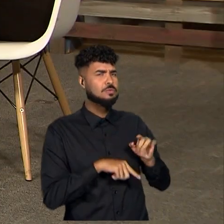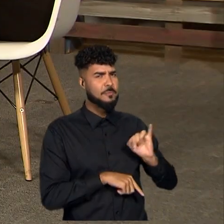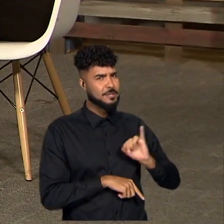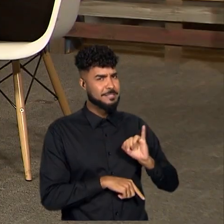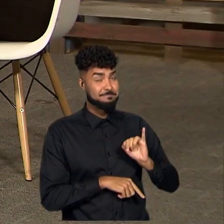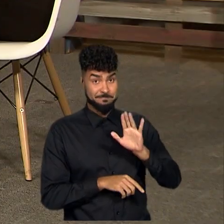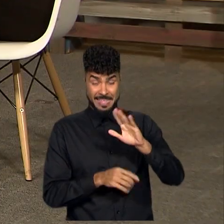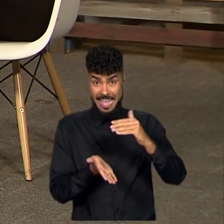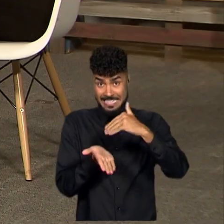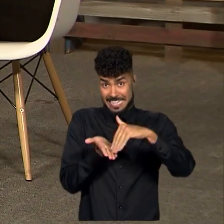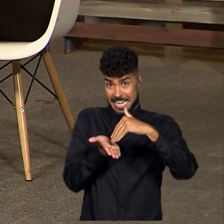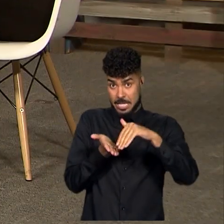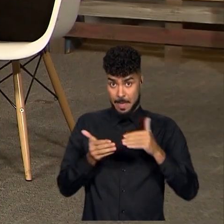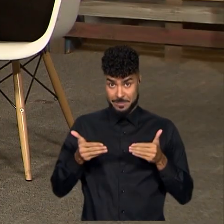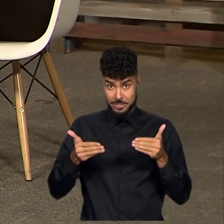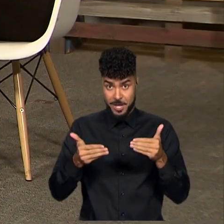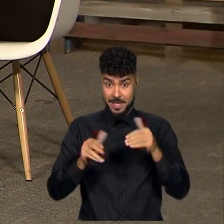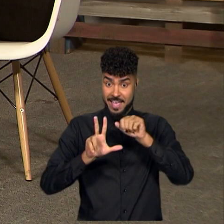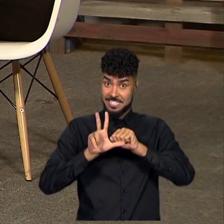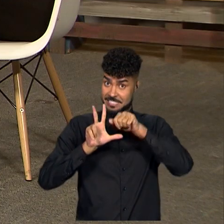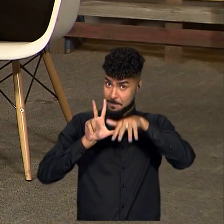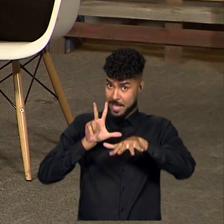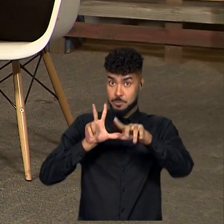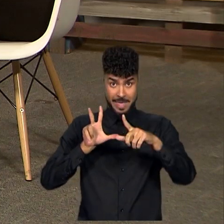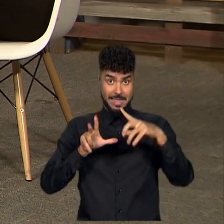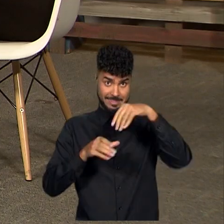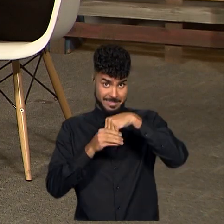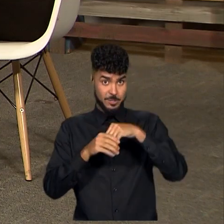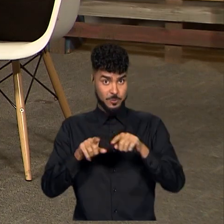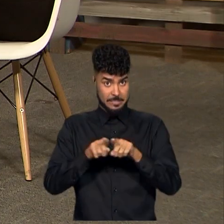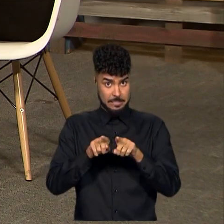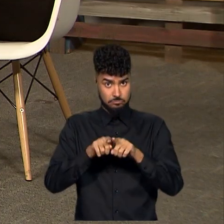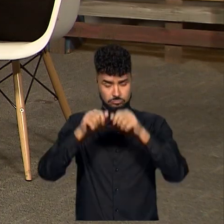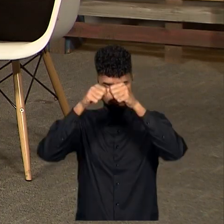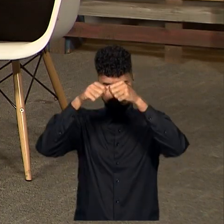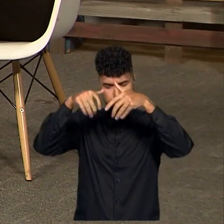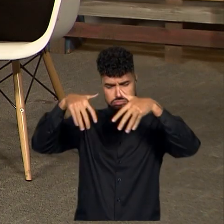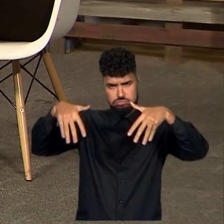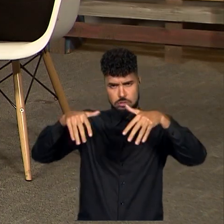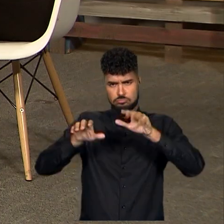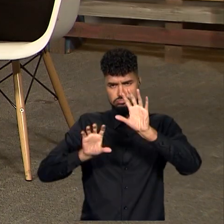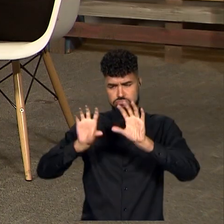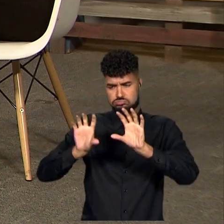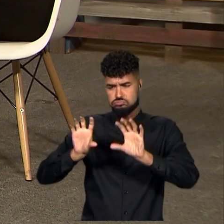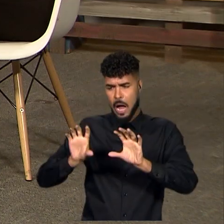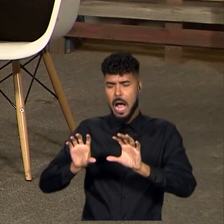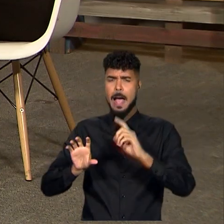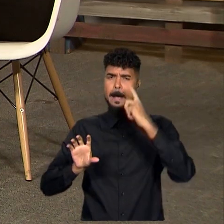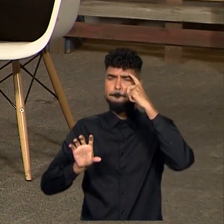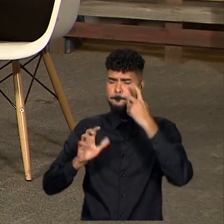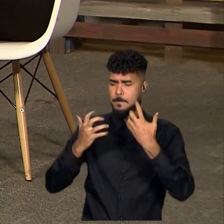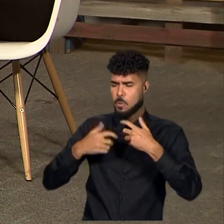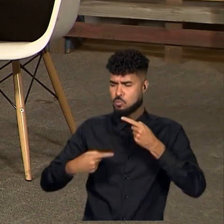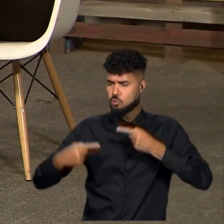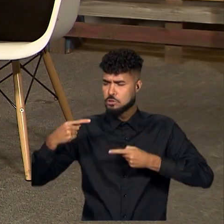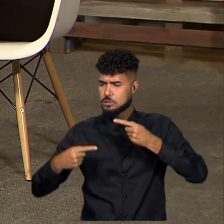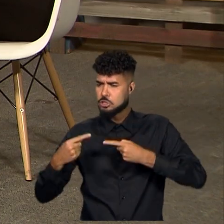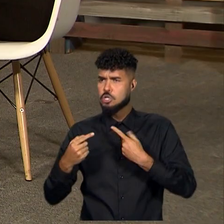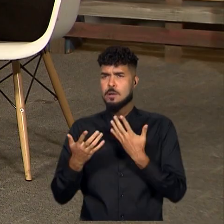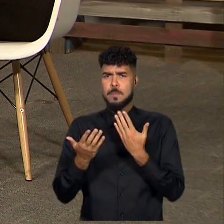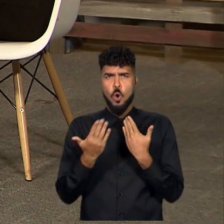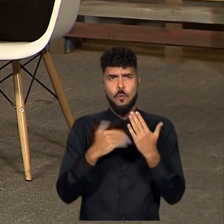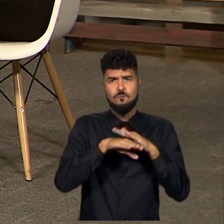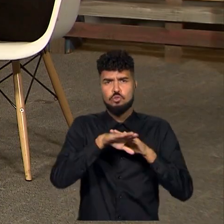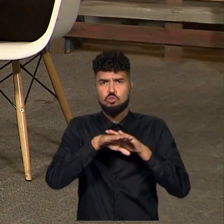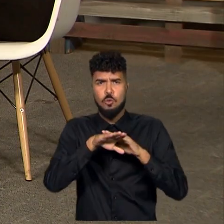secretarias do Ministério, e a Semesp é contemplada nesse processo, nós pensamos as políticas, idealizamos, conversamos com os atores,